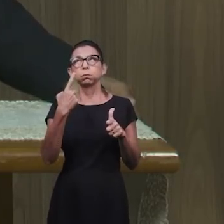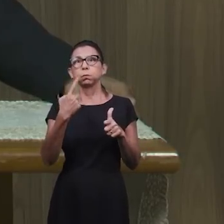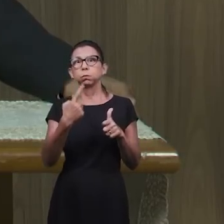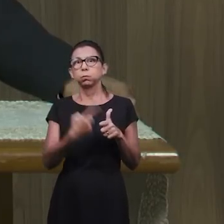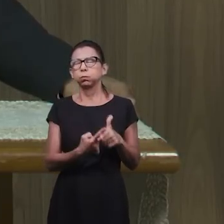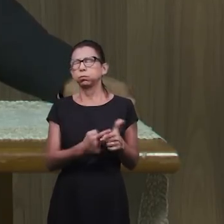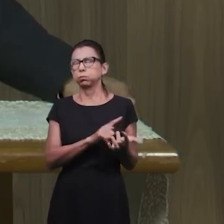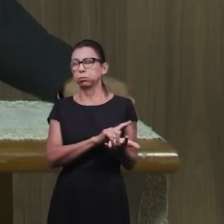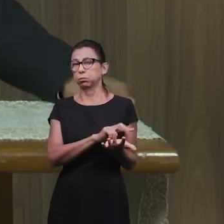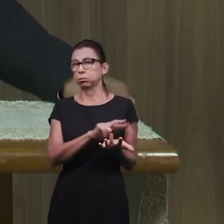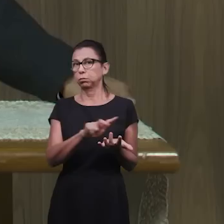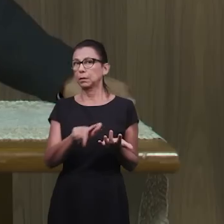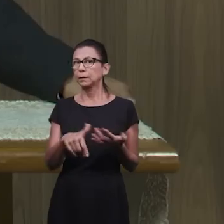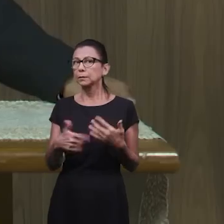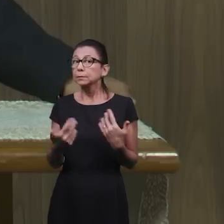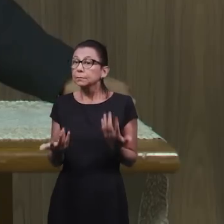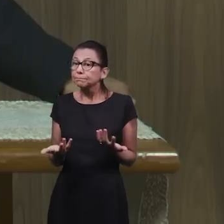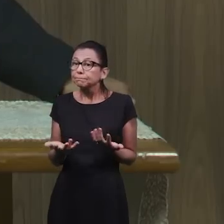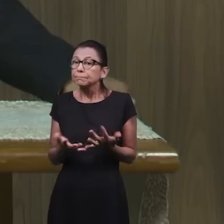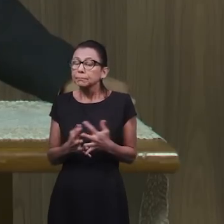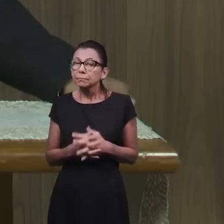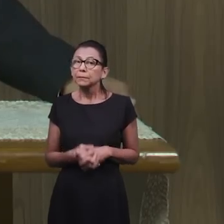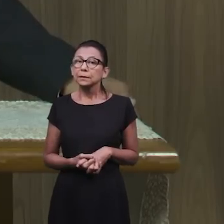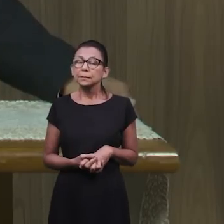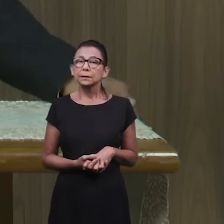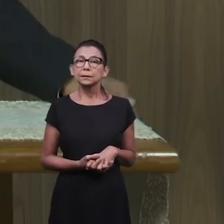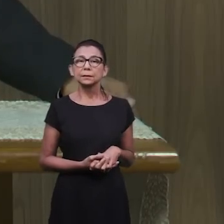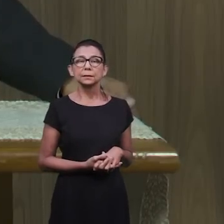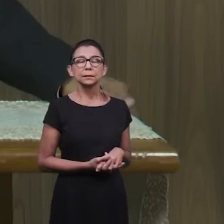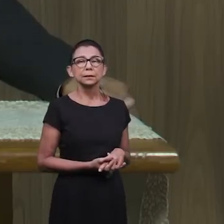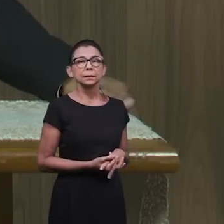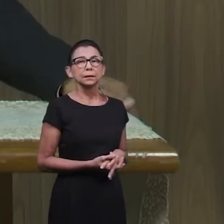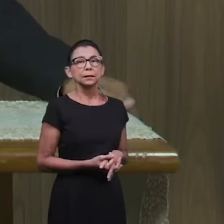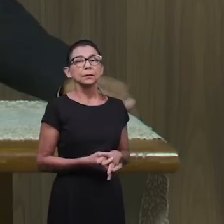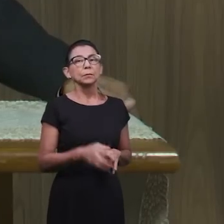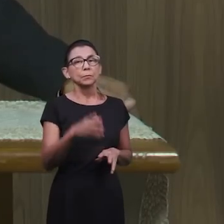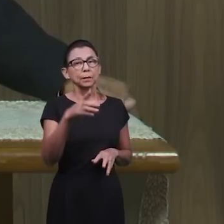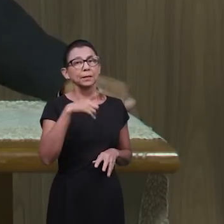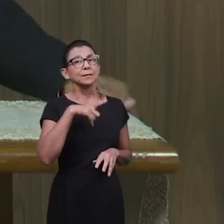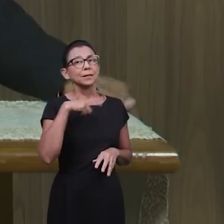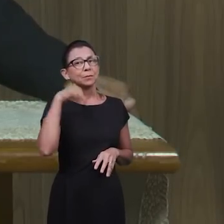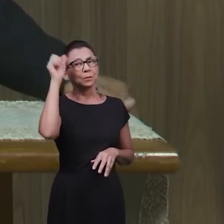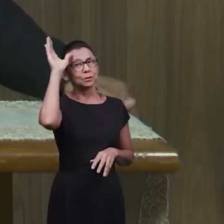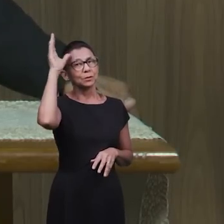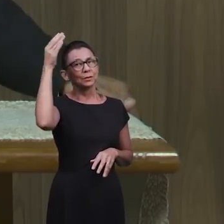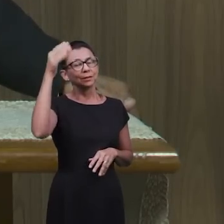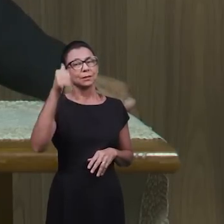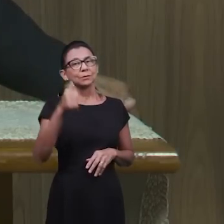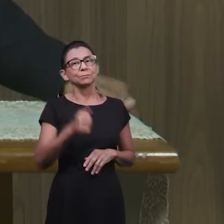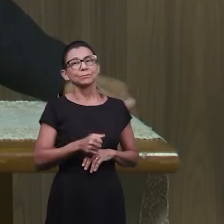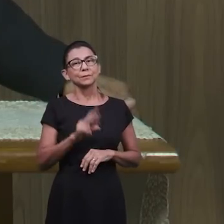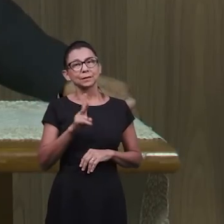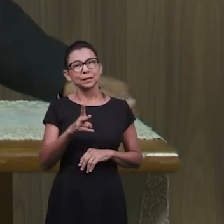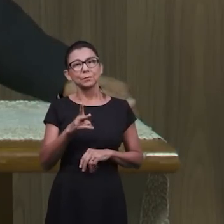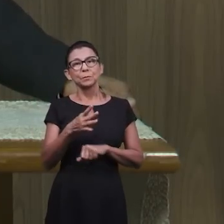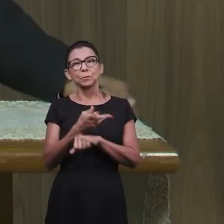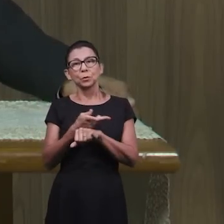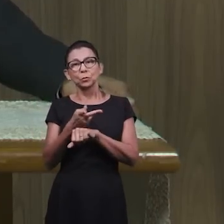possíveis. E você queira uma solução. Porque todos que foram até Jesus, eles buscaram uma